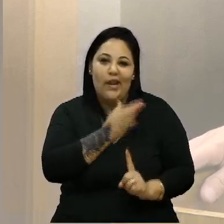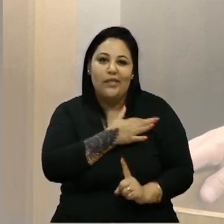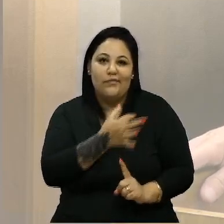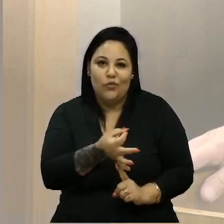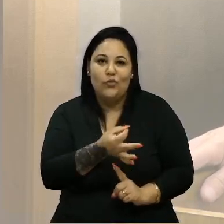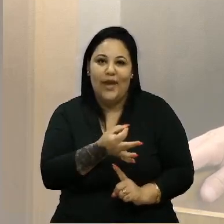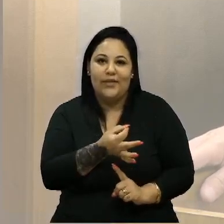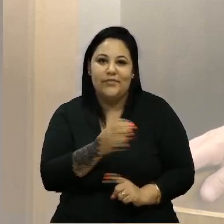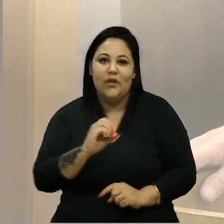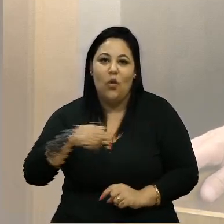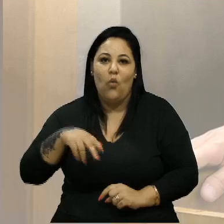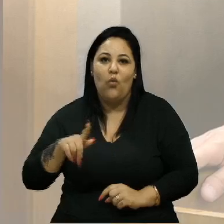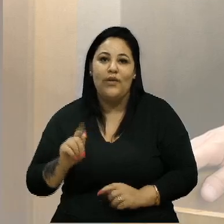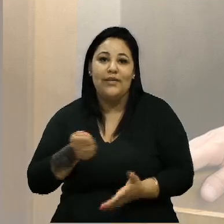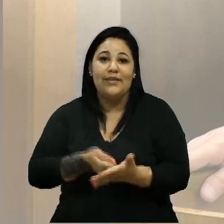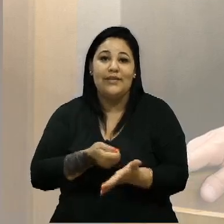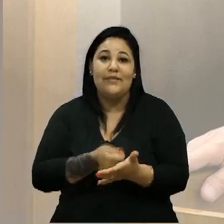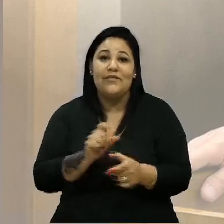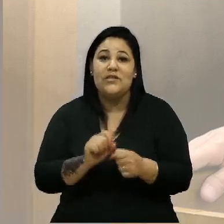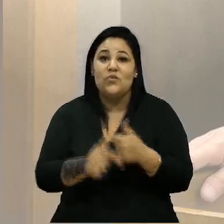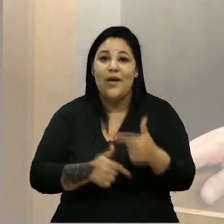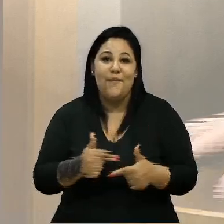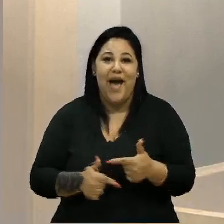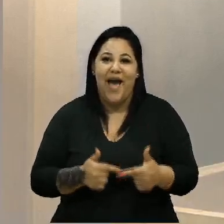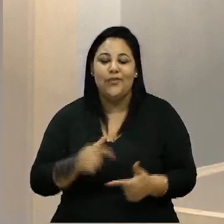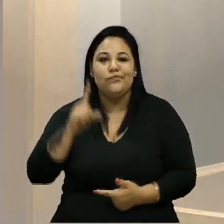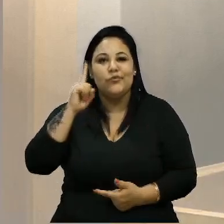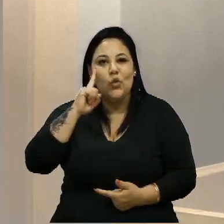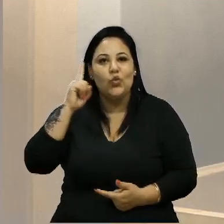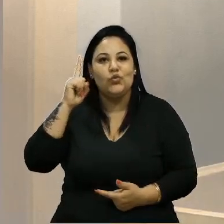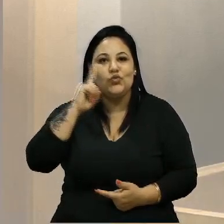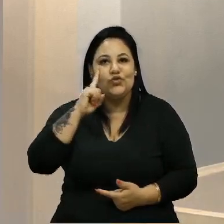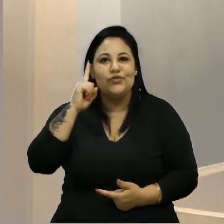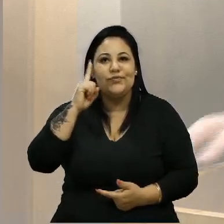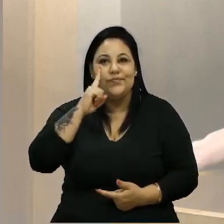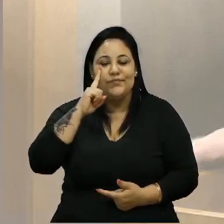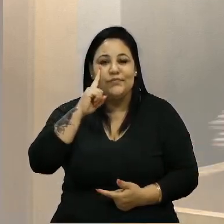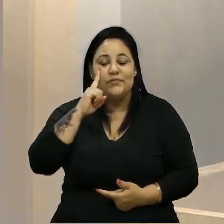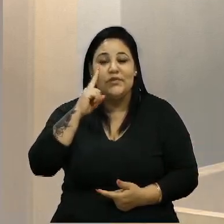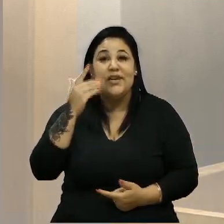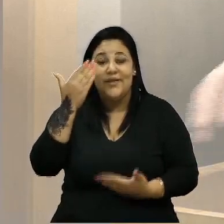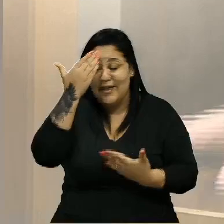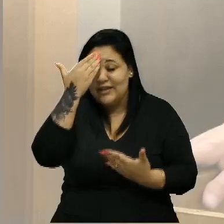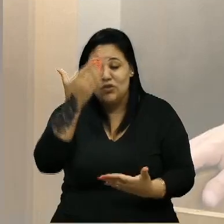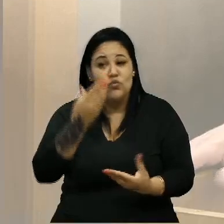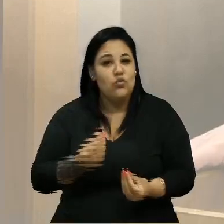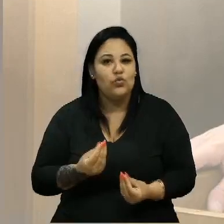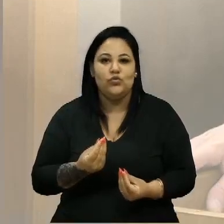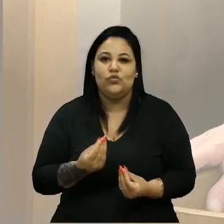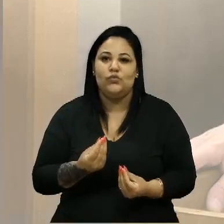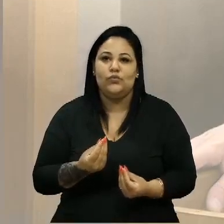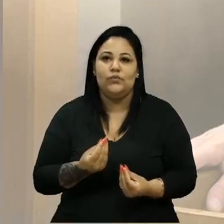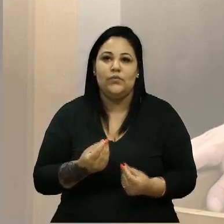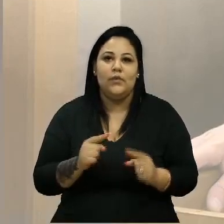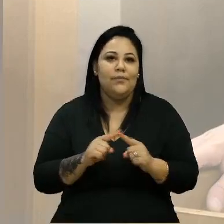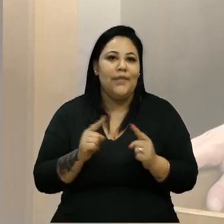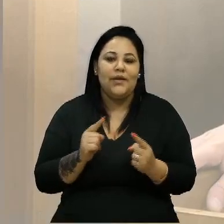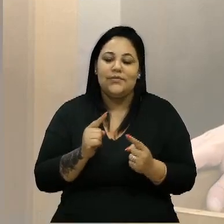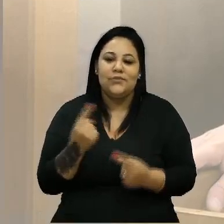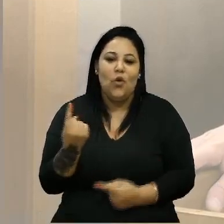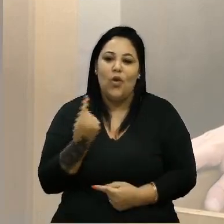tentam fazer esse trabalho diário e muito louvável, não tem mais como manter